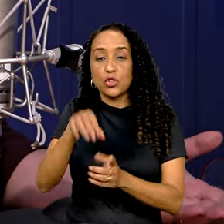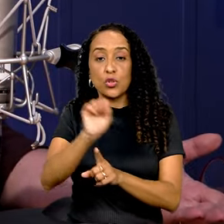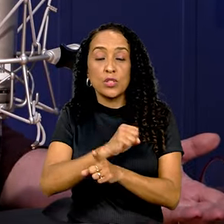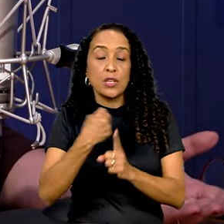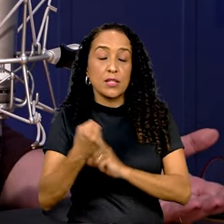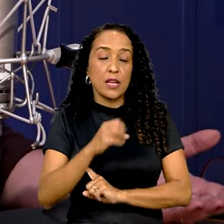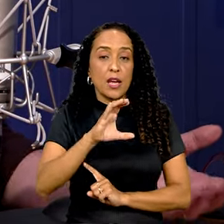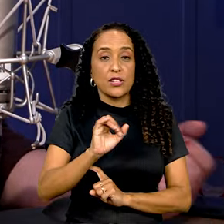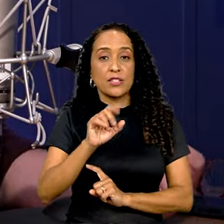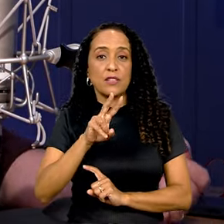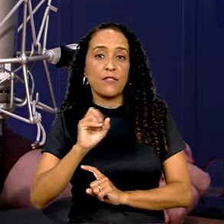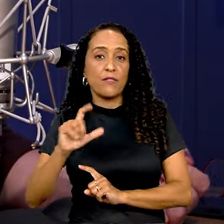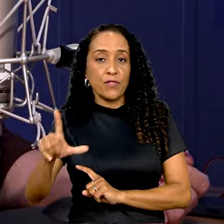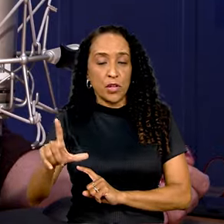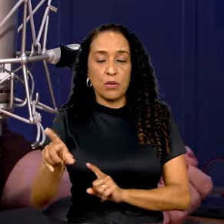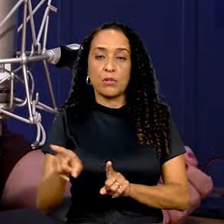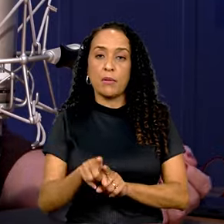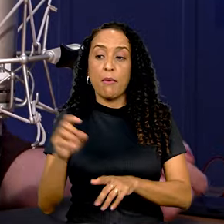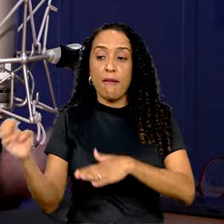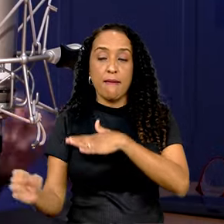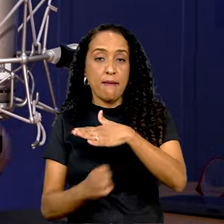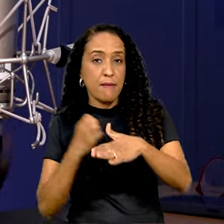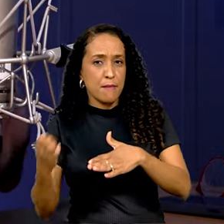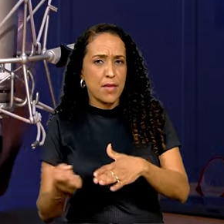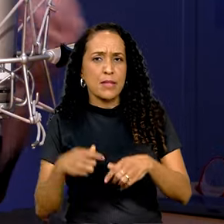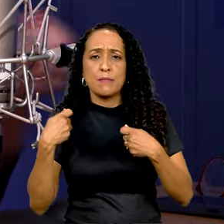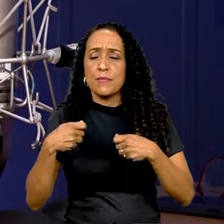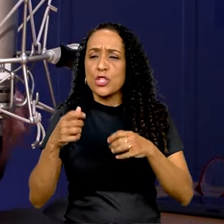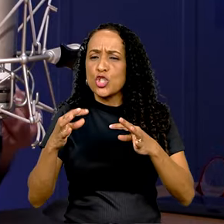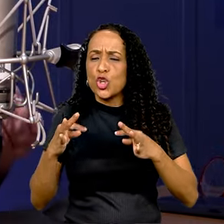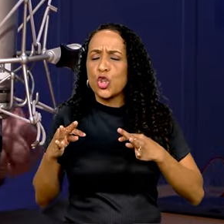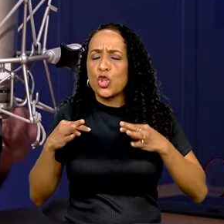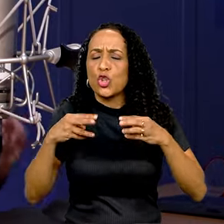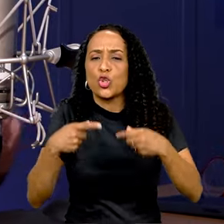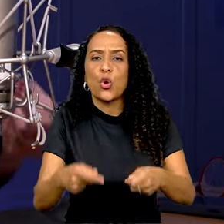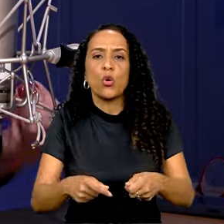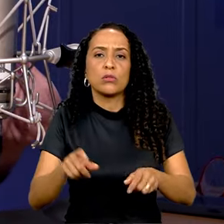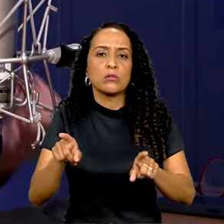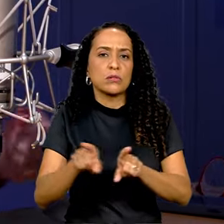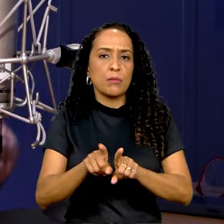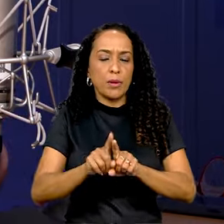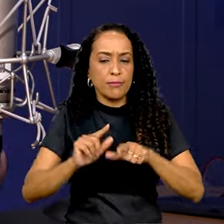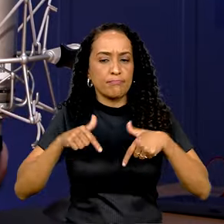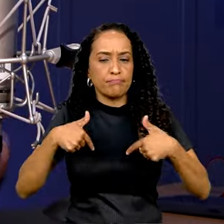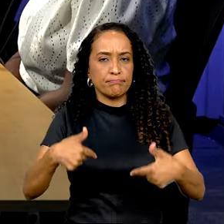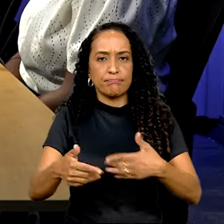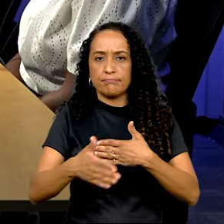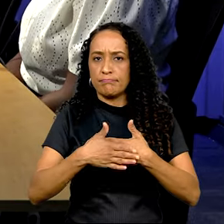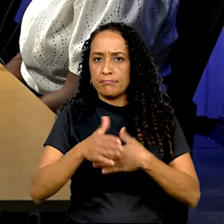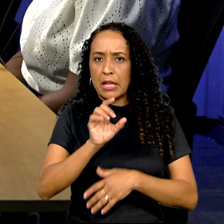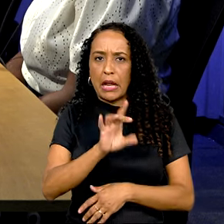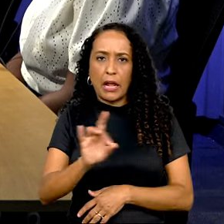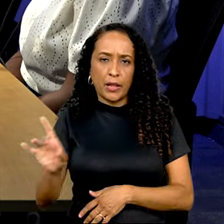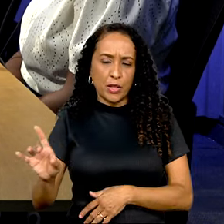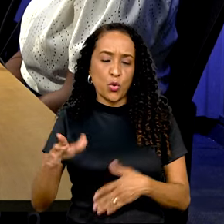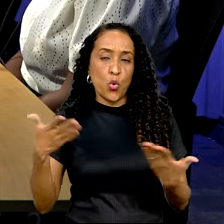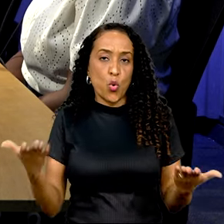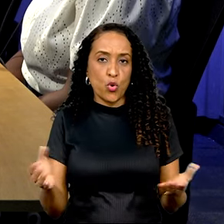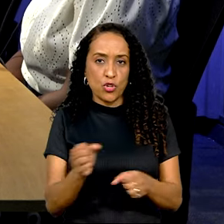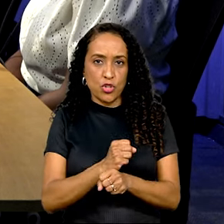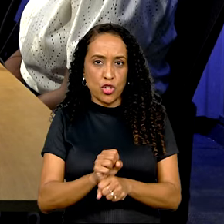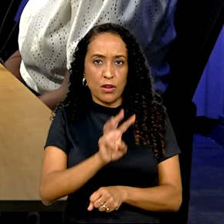sociedade civil as empresas a gente precisa que todo mundo Faça a sua parte tá então hoje esse ano